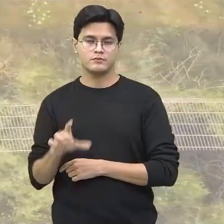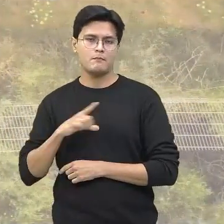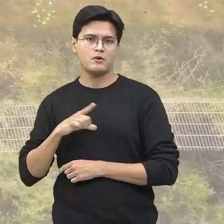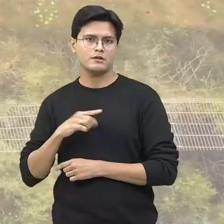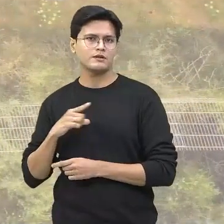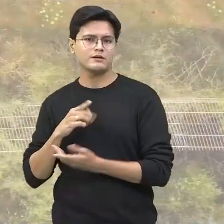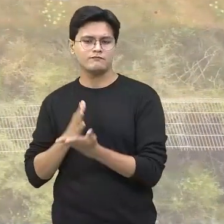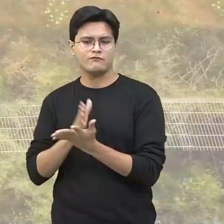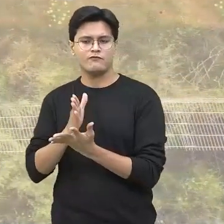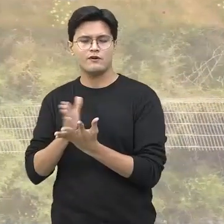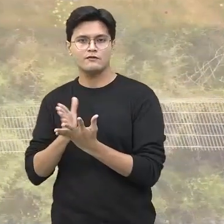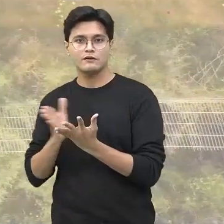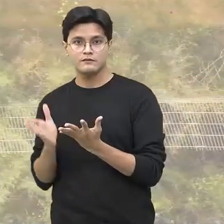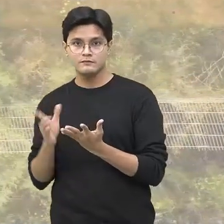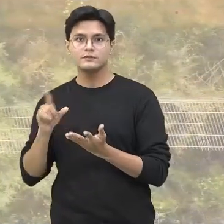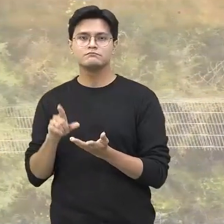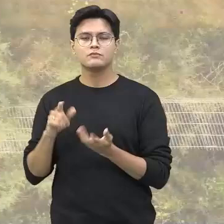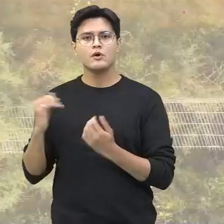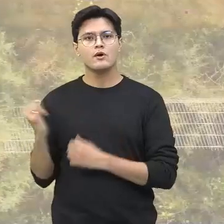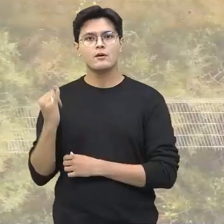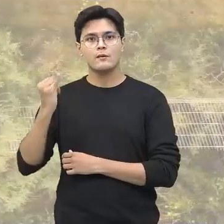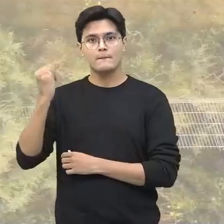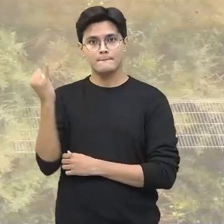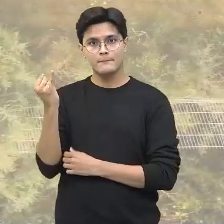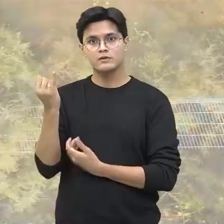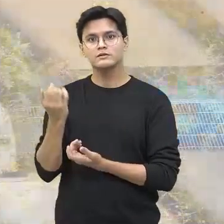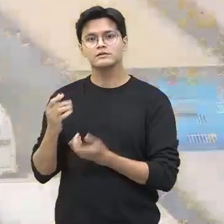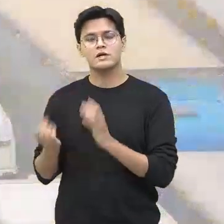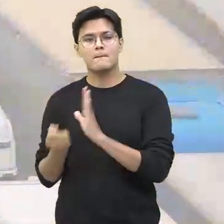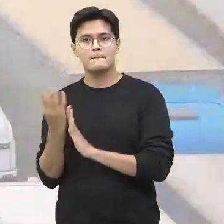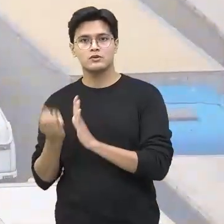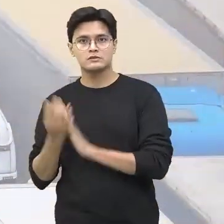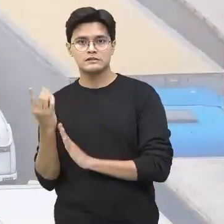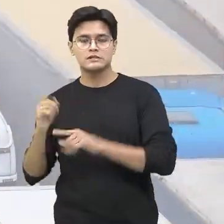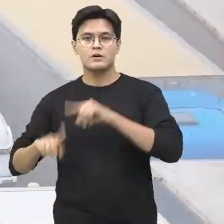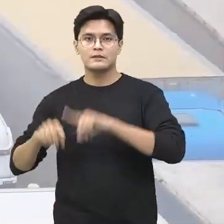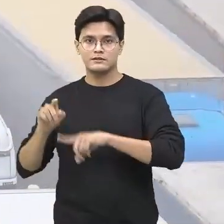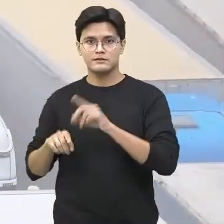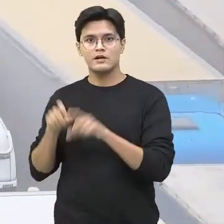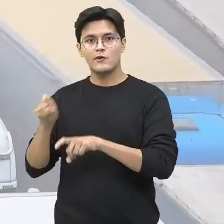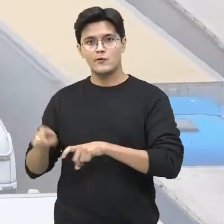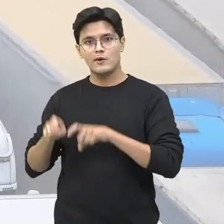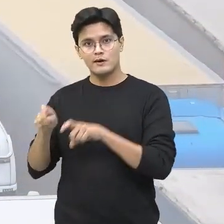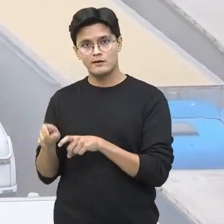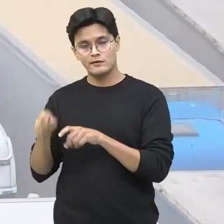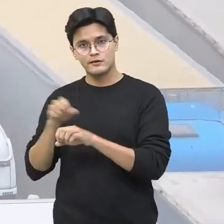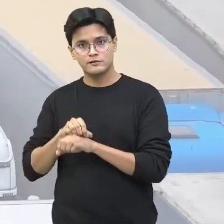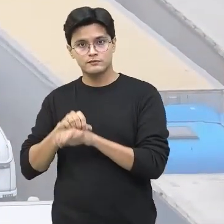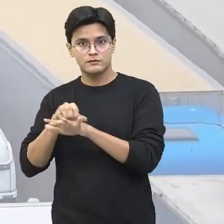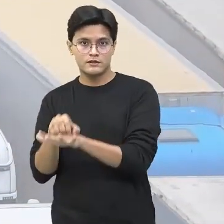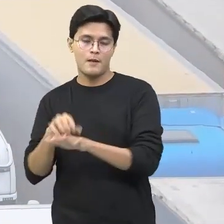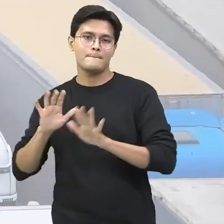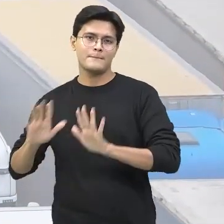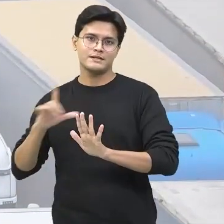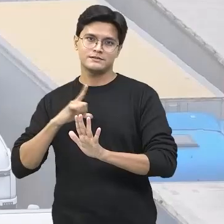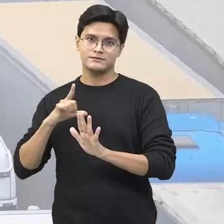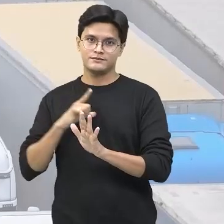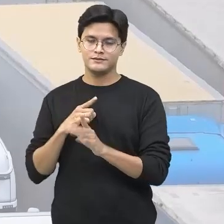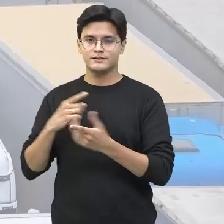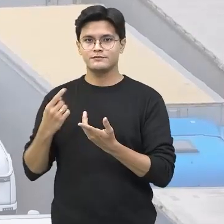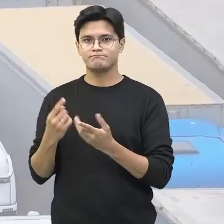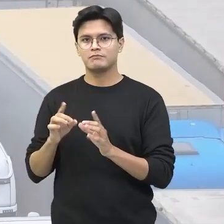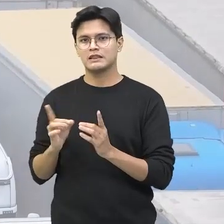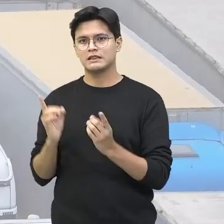essencial para o escoamento da produção agrícola industrial no entanto enfrentamos grandes desafios como